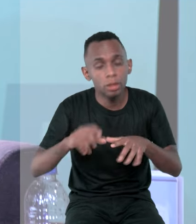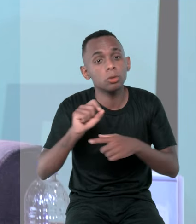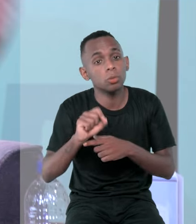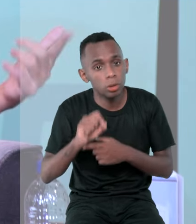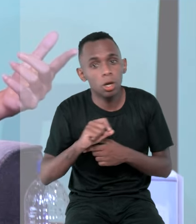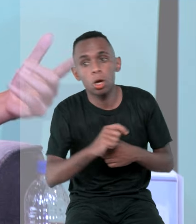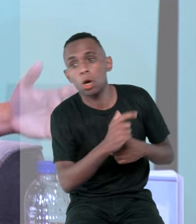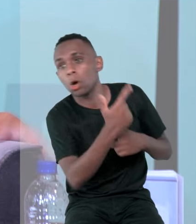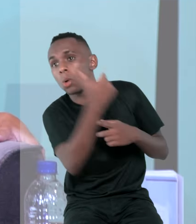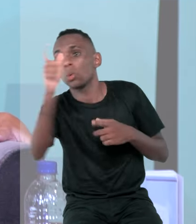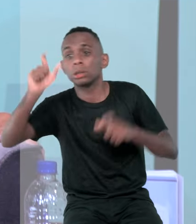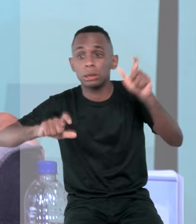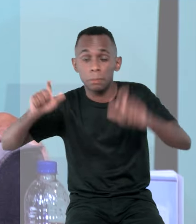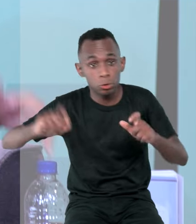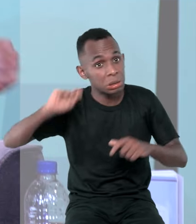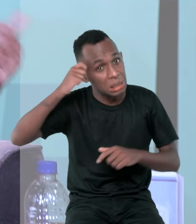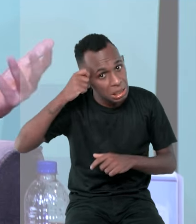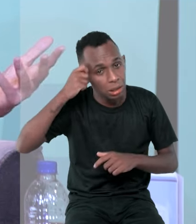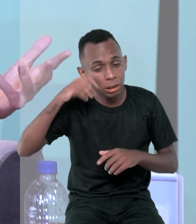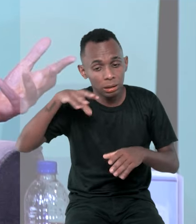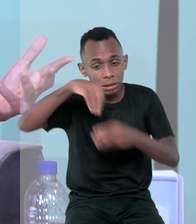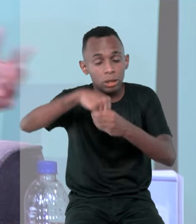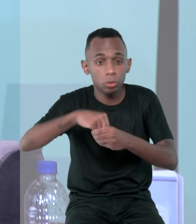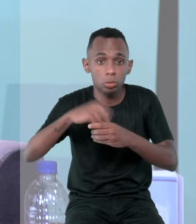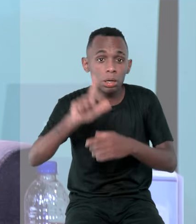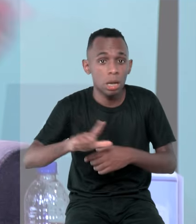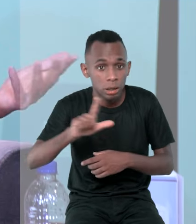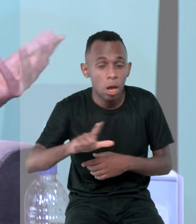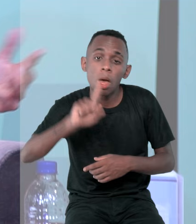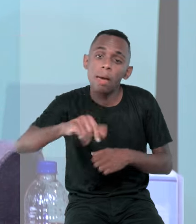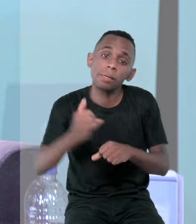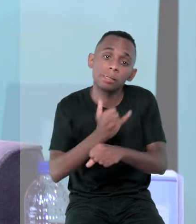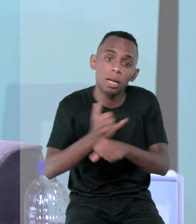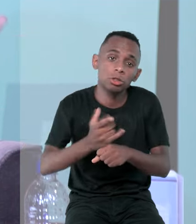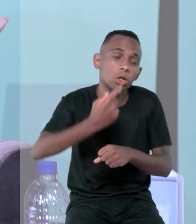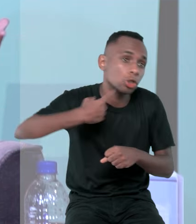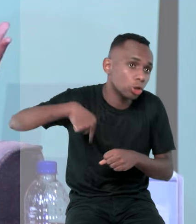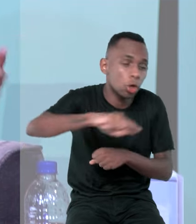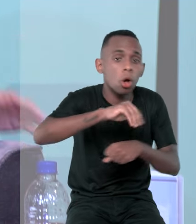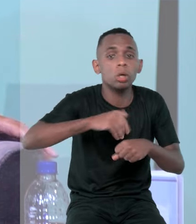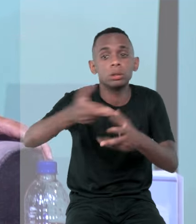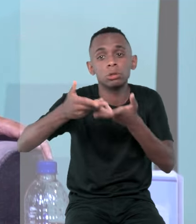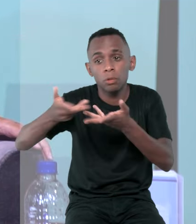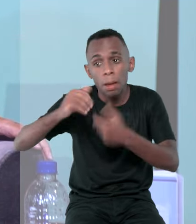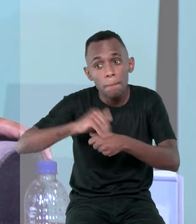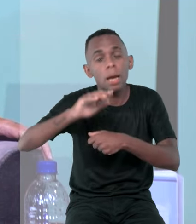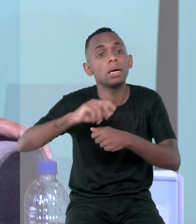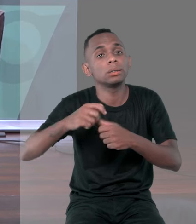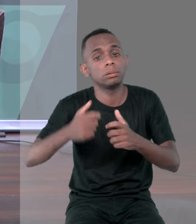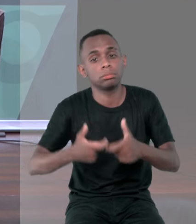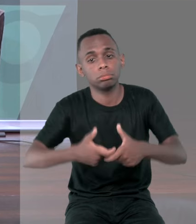trazer outras vozes para a literatura é esse caminho para que a gente também conquiste mais leitores.